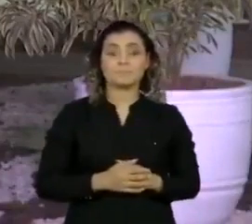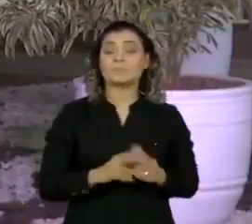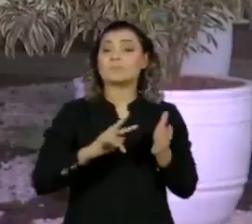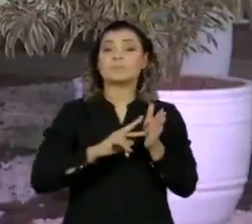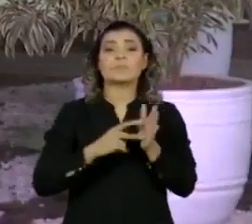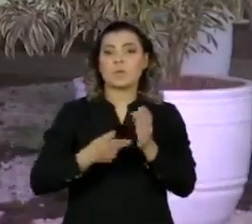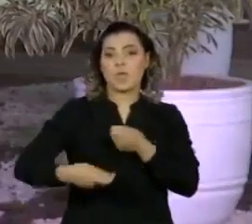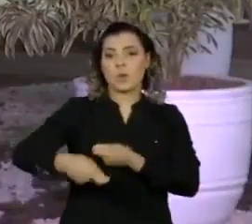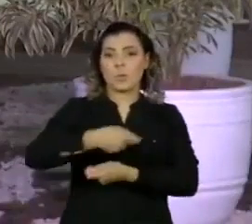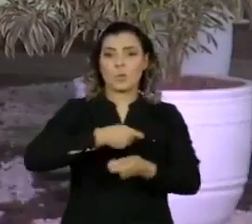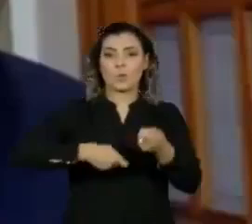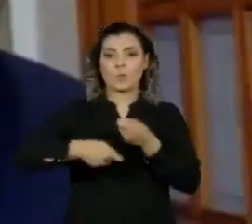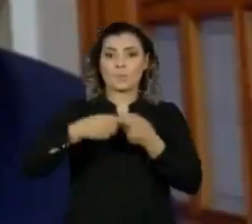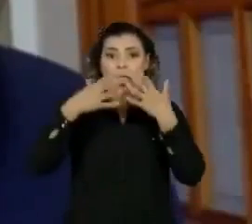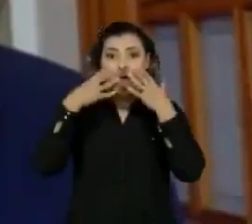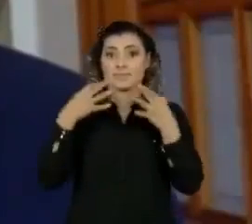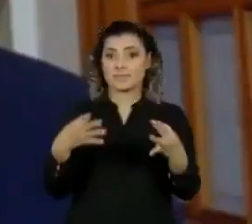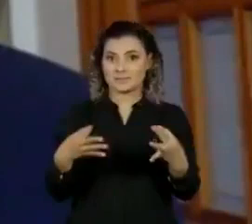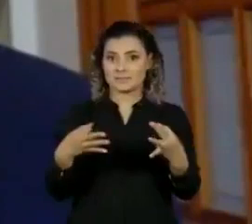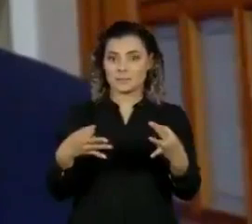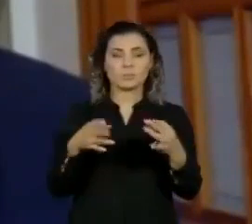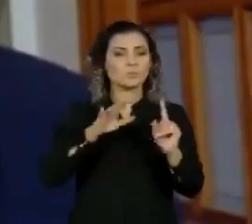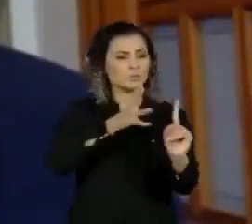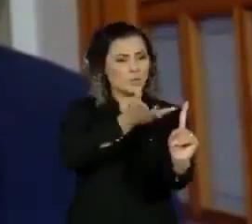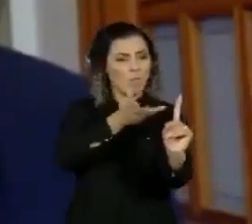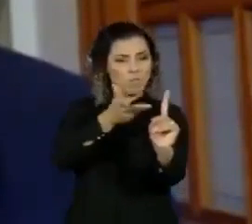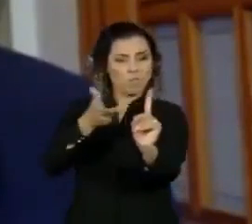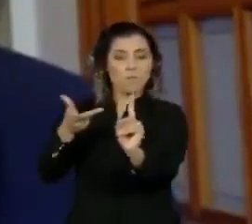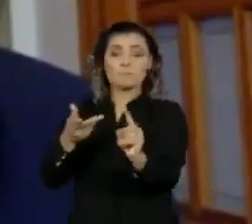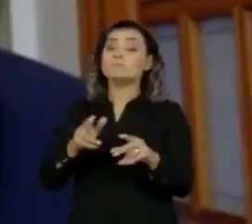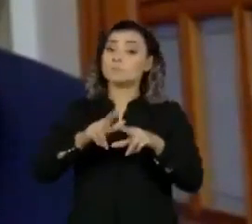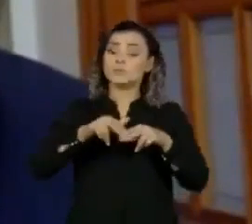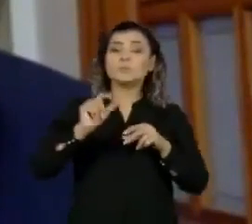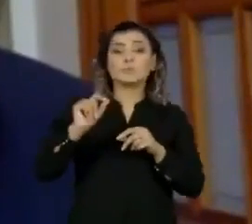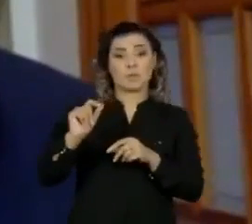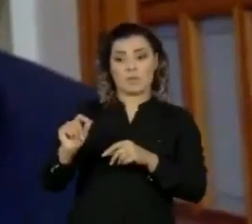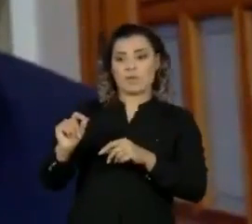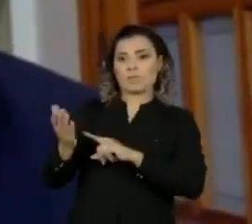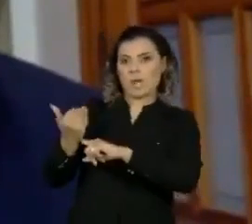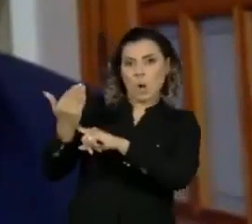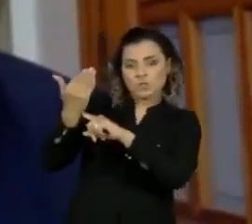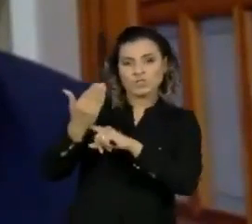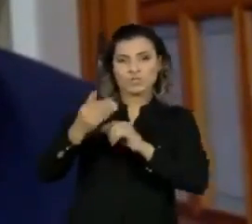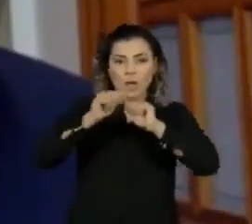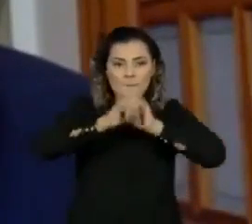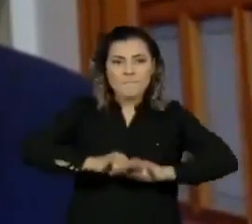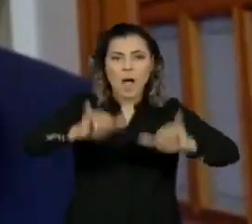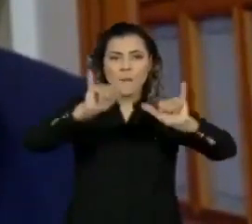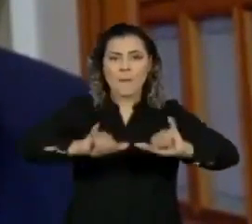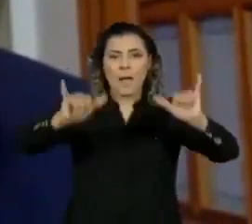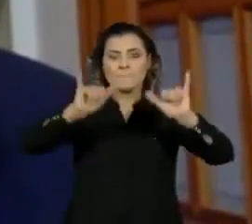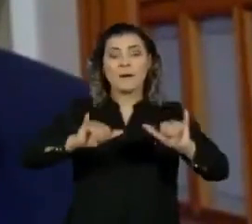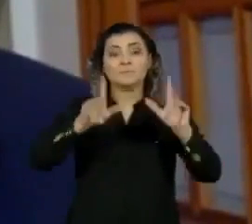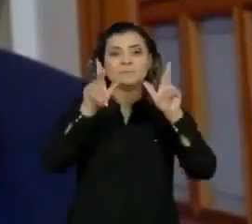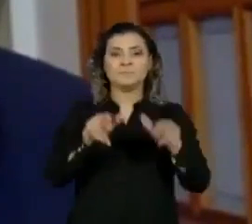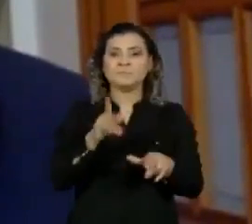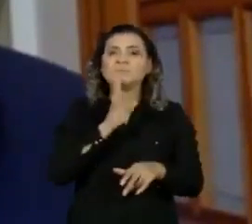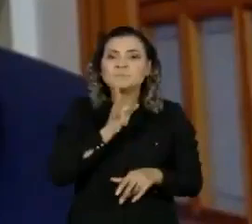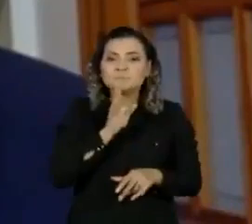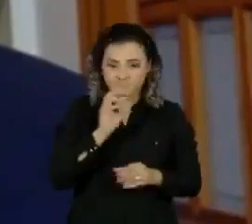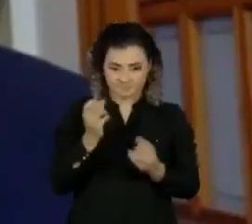chamada economia da atenção. Elas vão utilizar recursos que muitas vezes são utilizados nos cassinos,